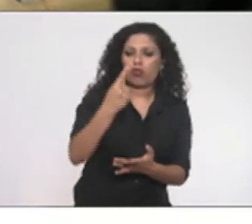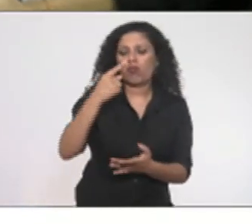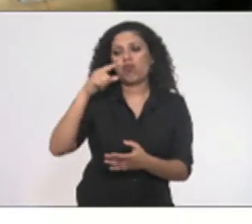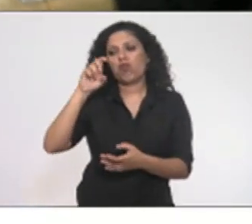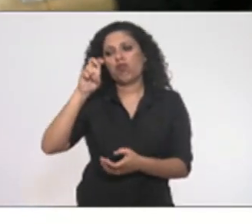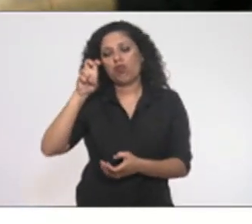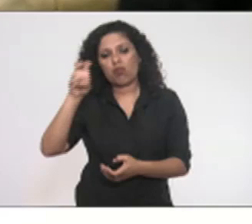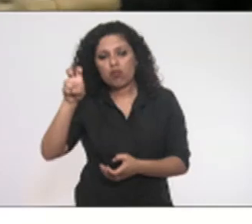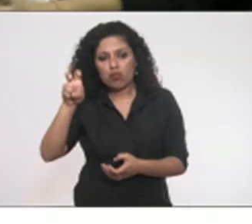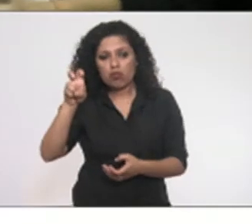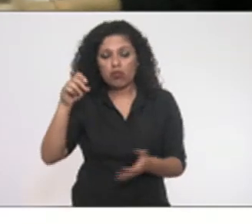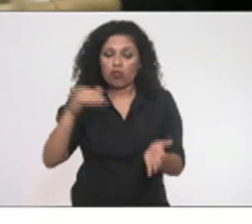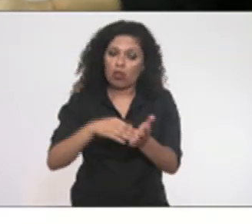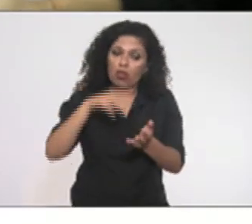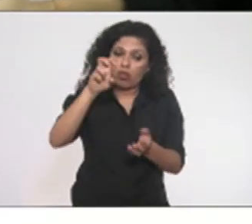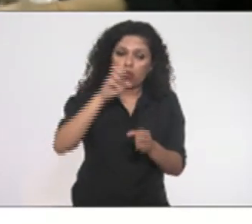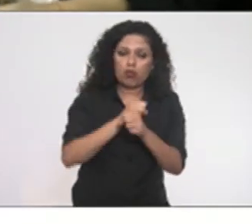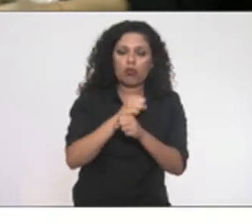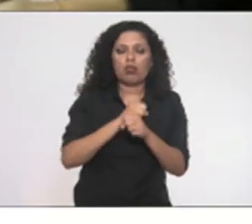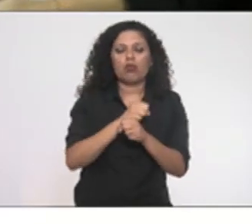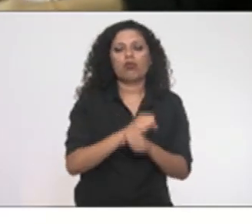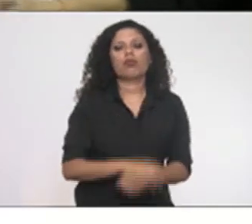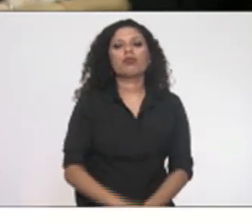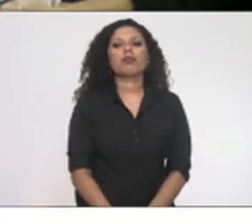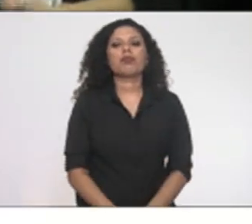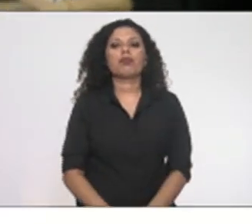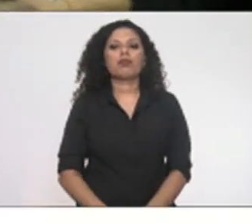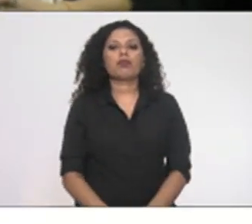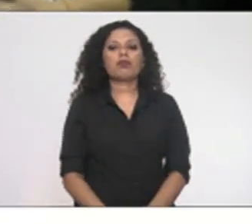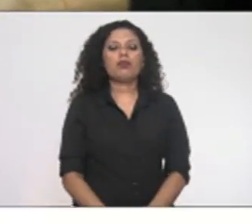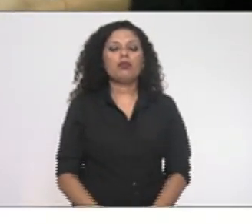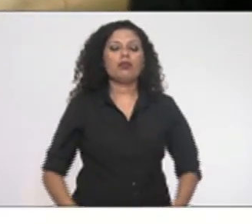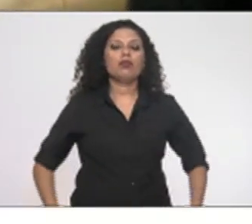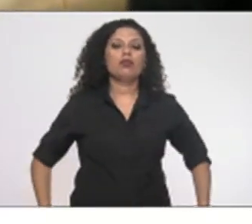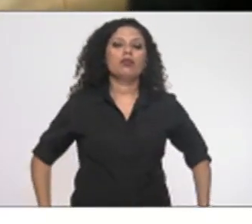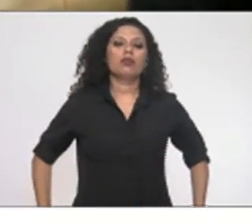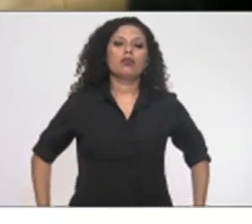anos, de até 5 anos, os contratos.